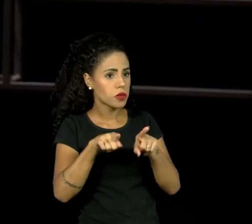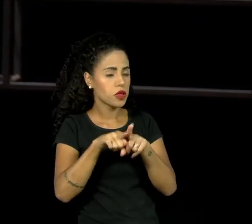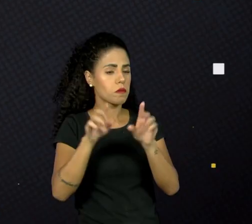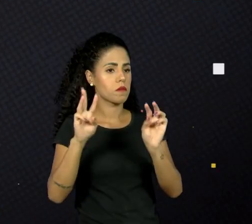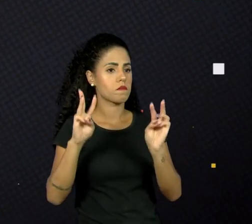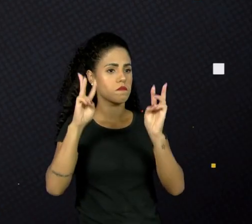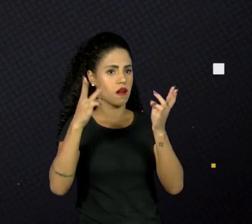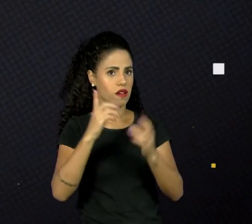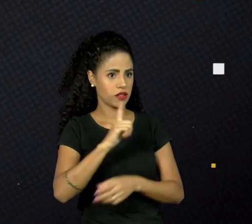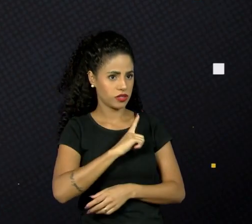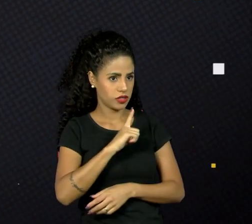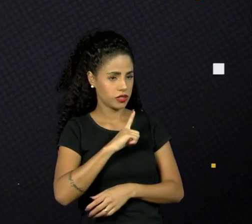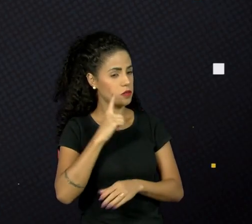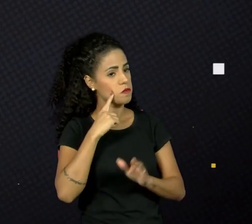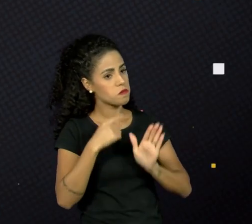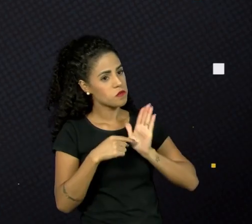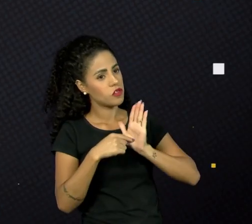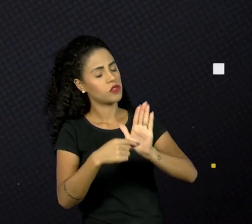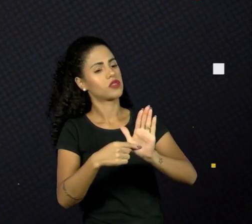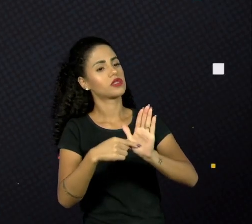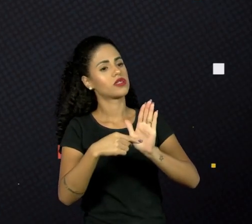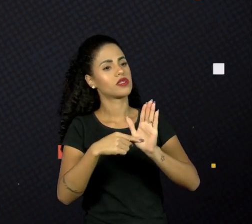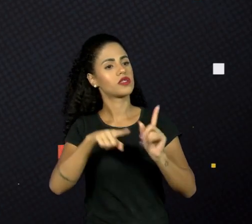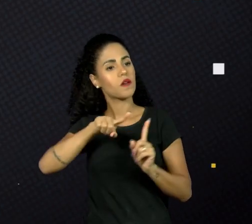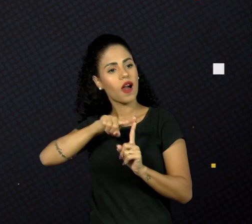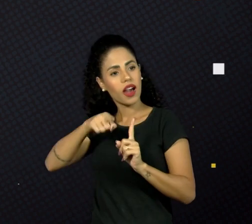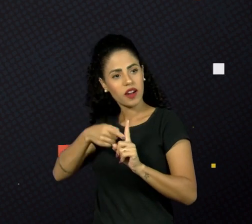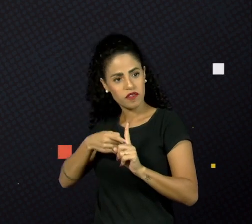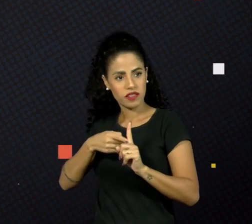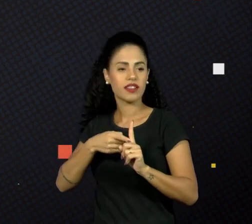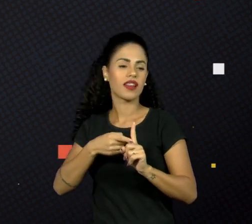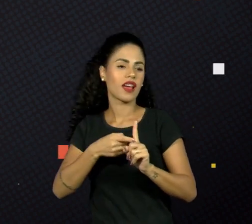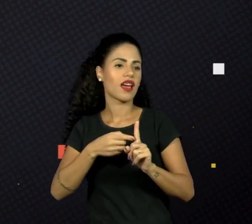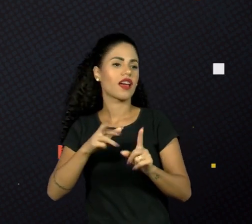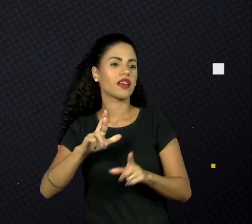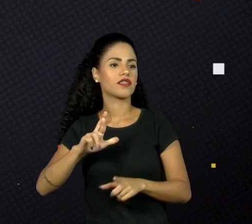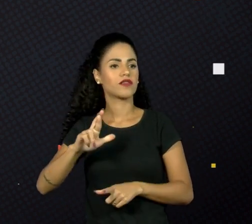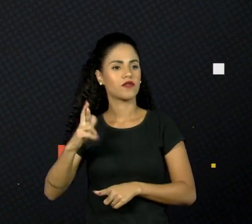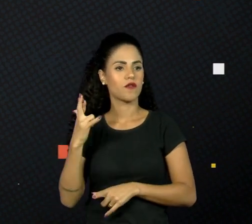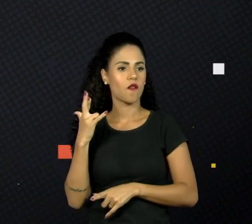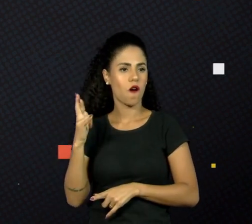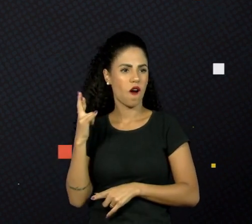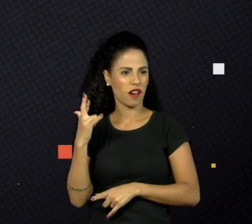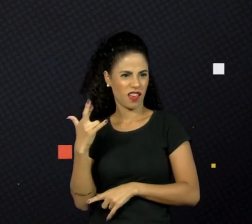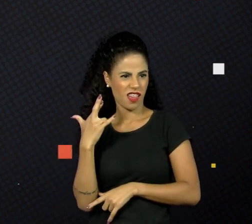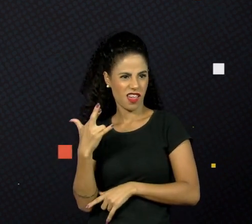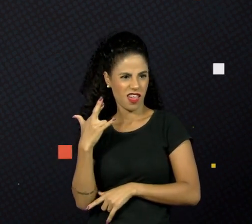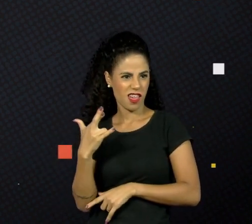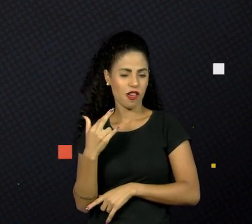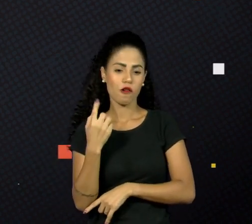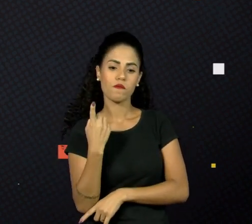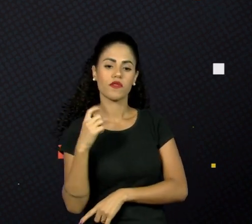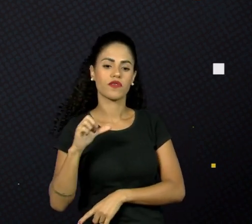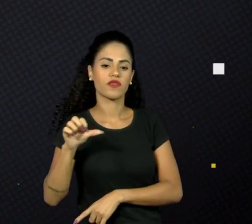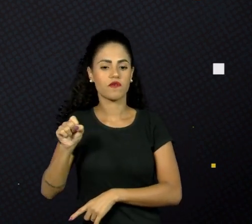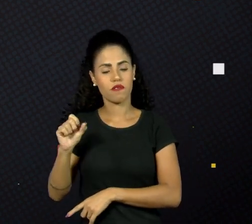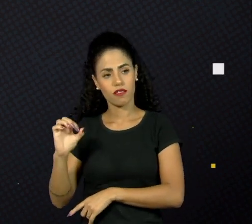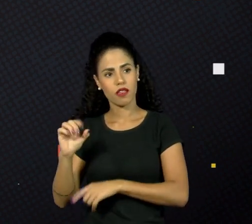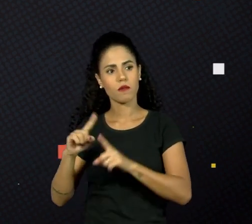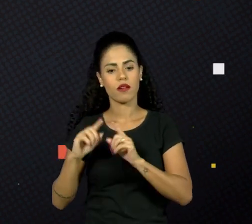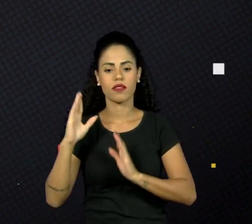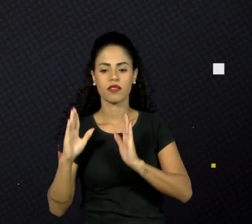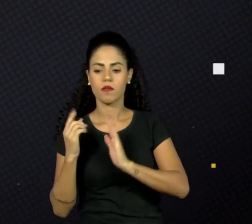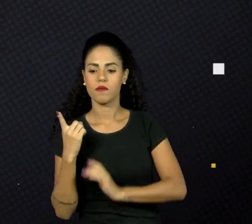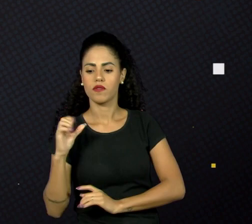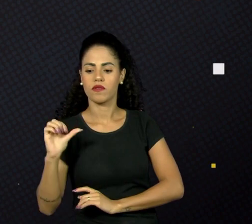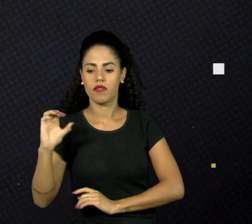Montreux, exibiu gloriosamente a sua gravidez no Rock in Rio, de 1980. Mas entre a década de